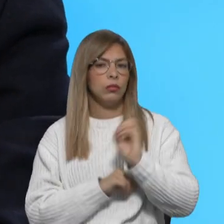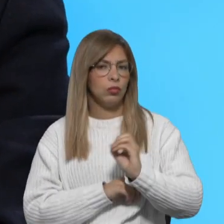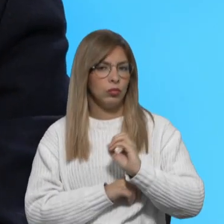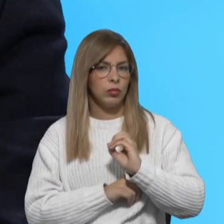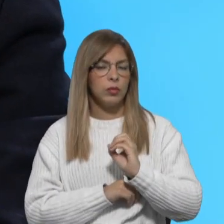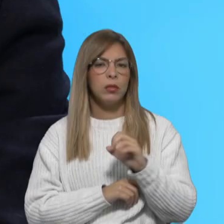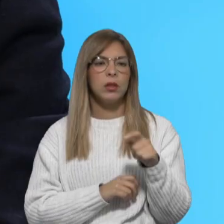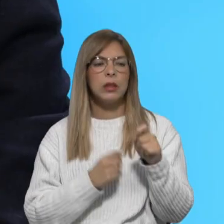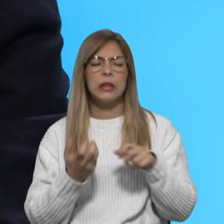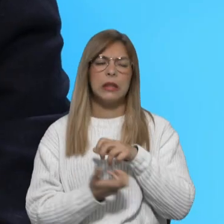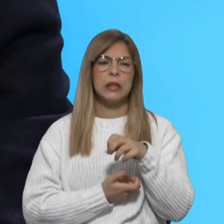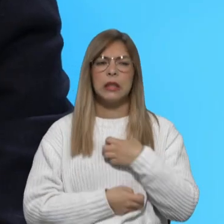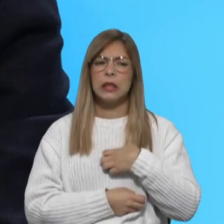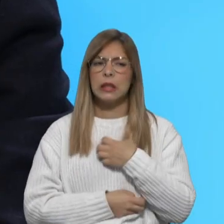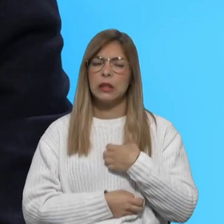inquietava-nos porque